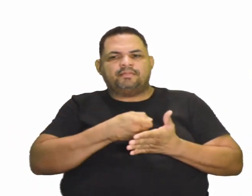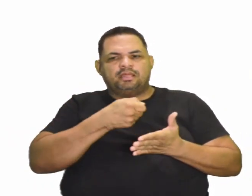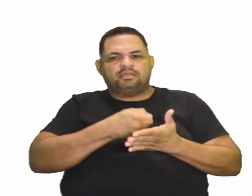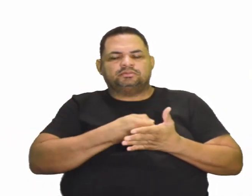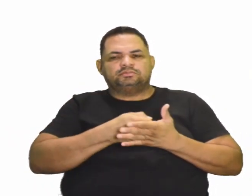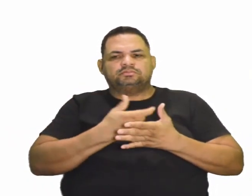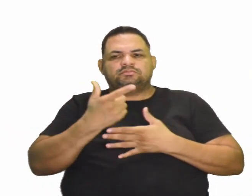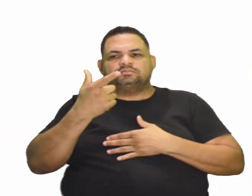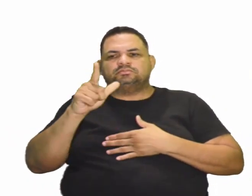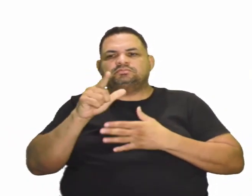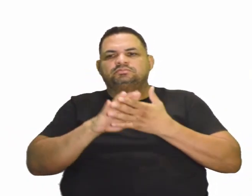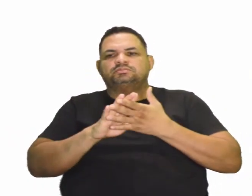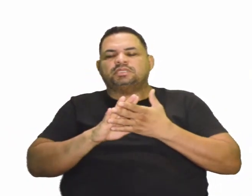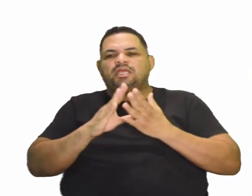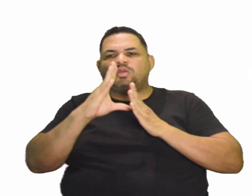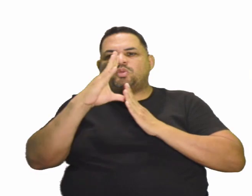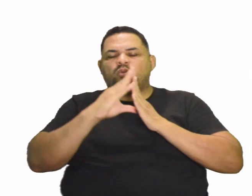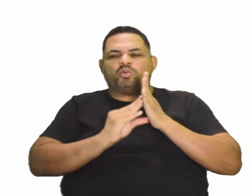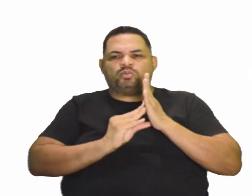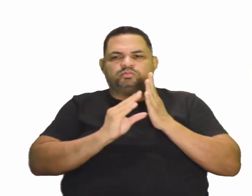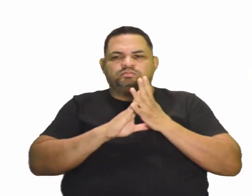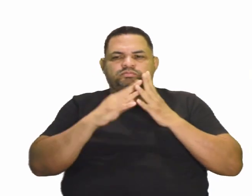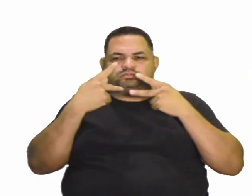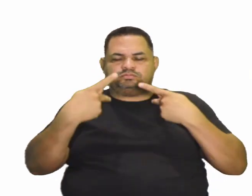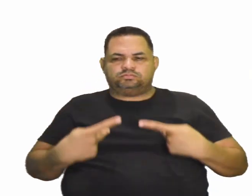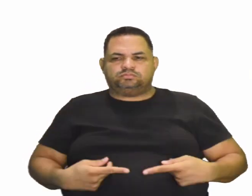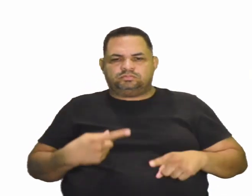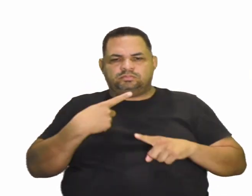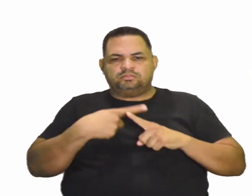né, conteúdos humanos, devido a